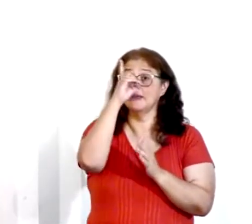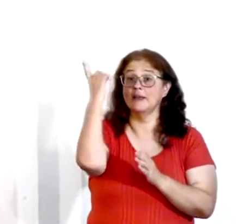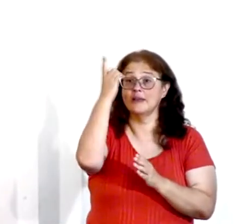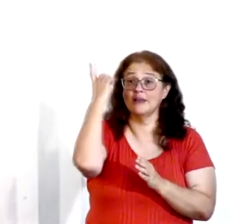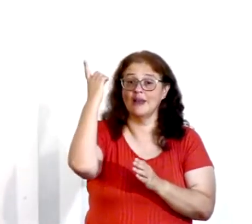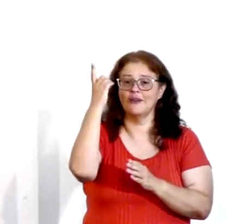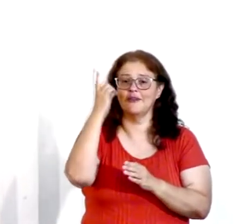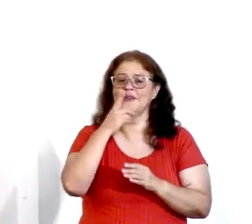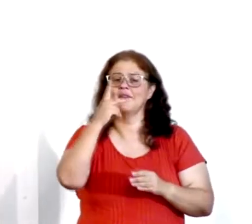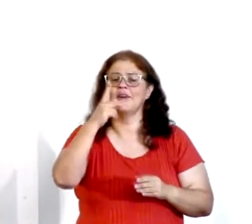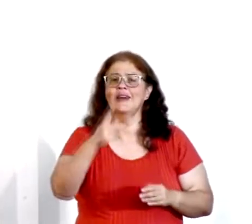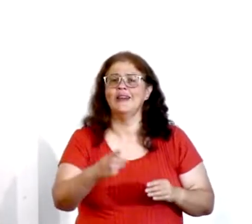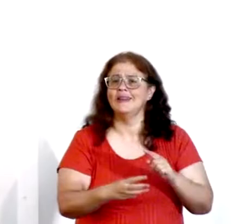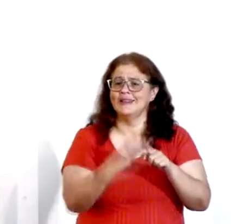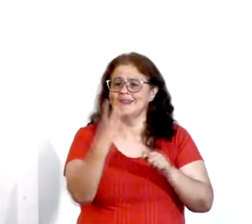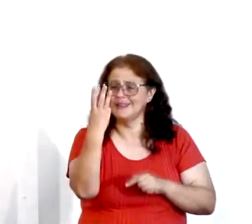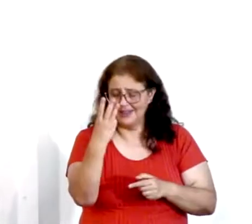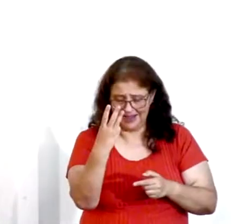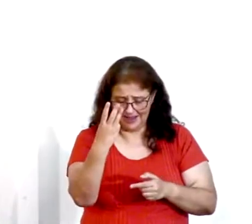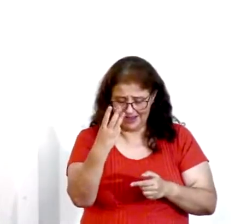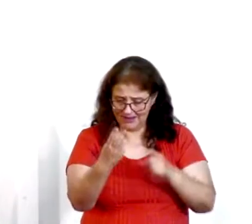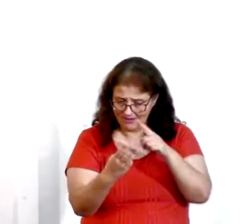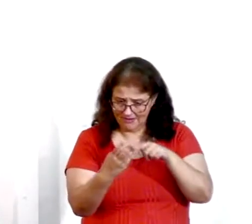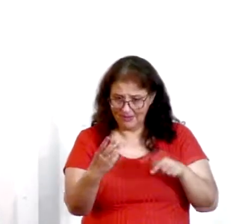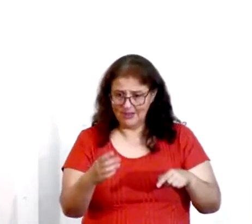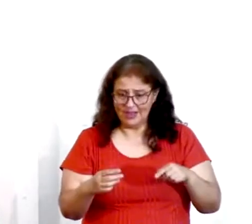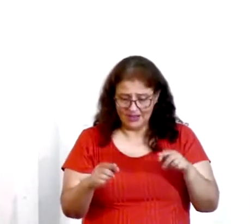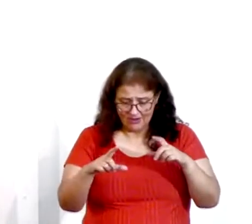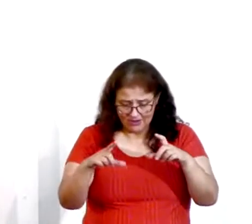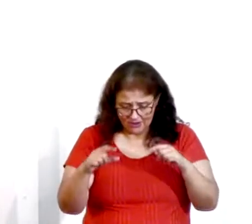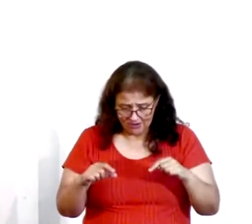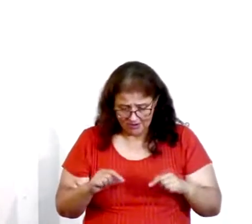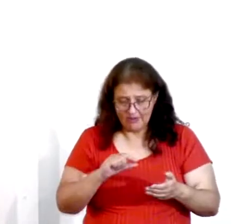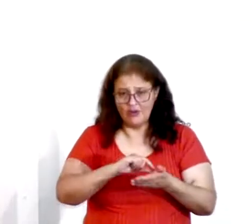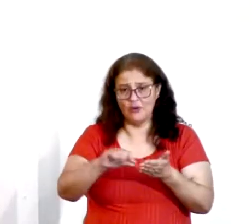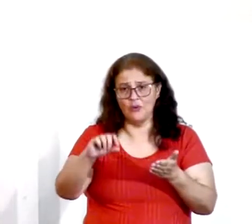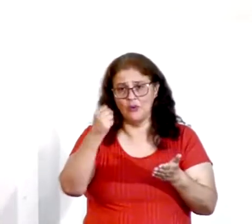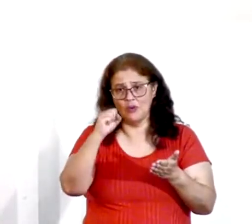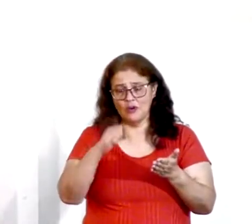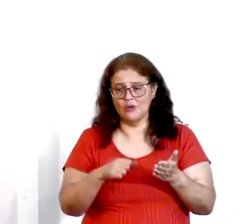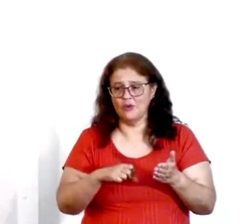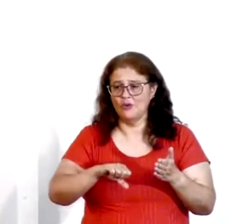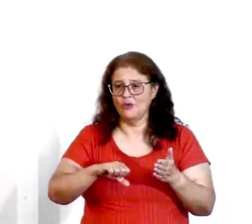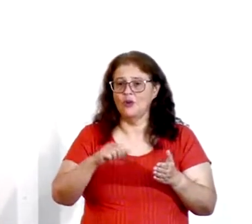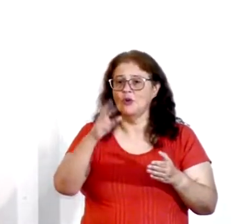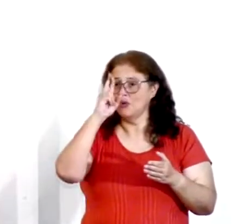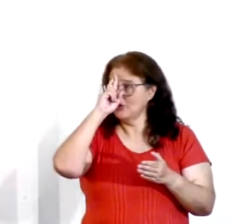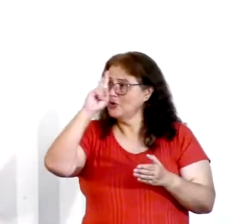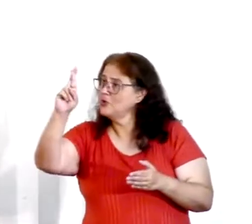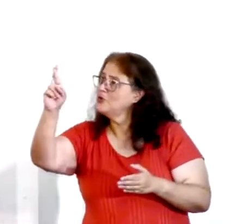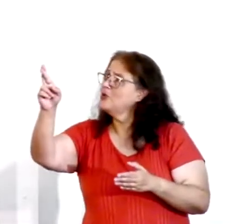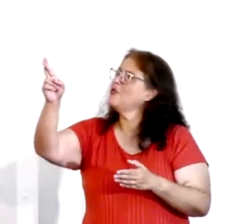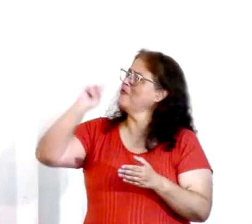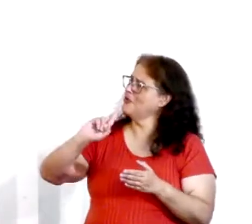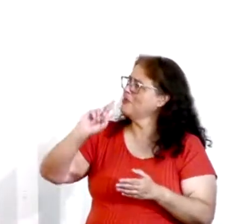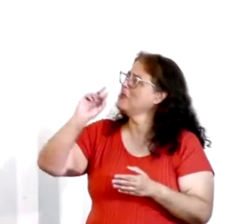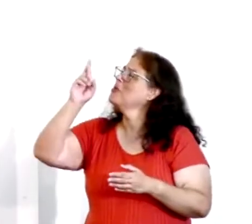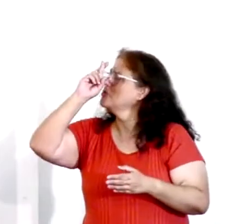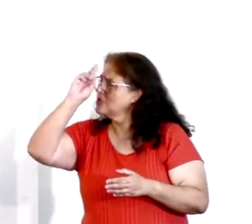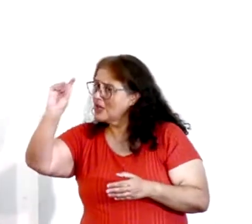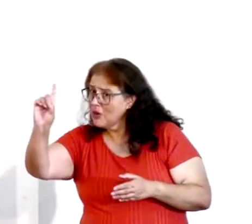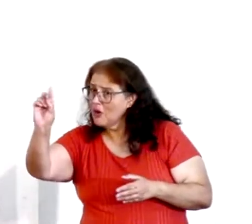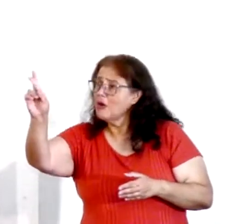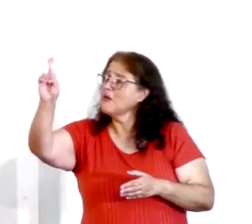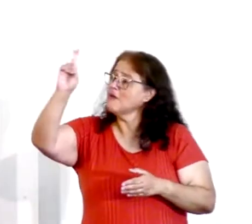3 vezes, entre os versos 8 e 9. O Senhor ouviu, o Senhor ouviu, o